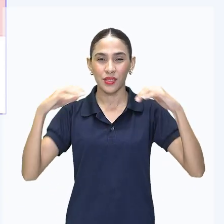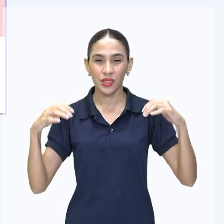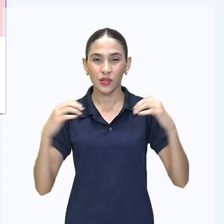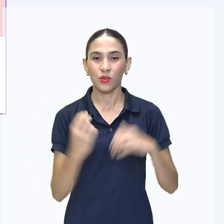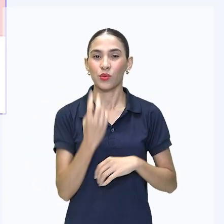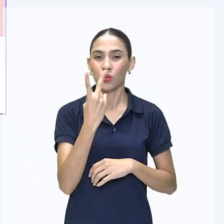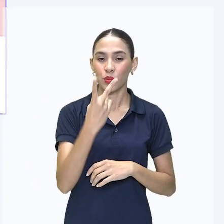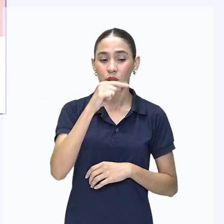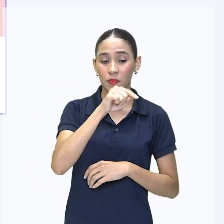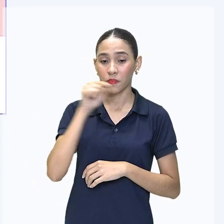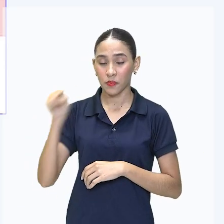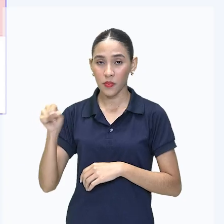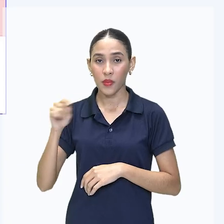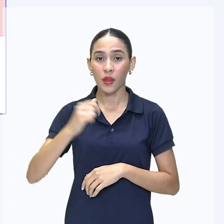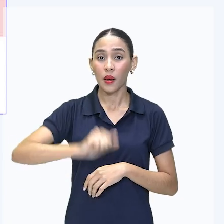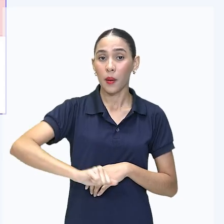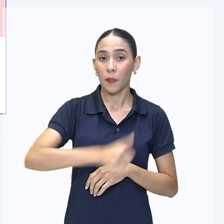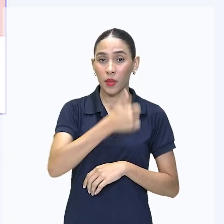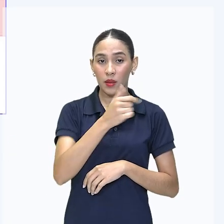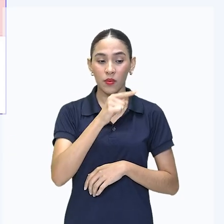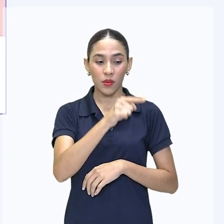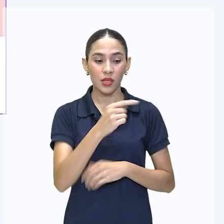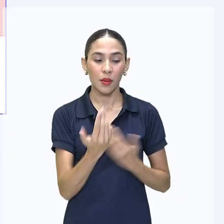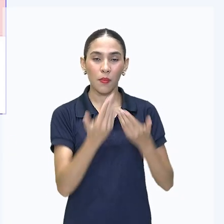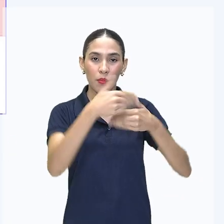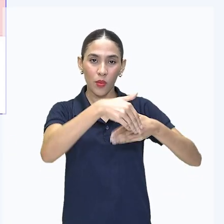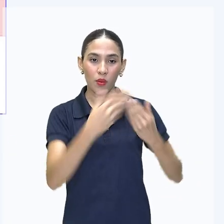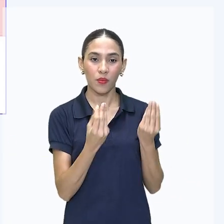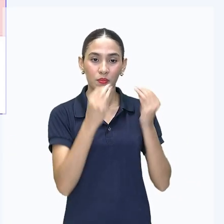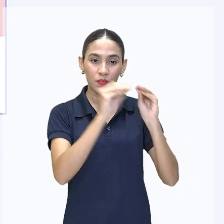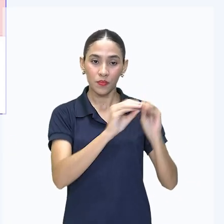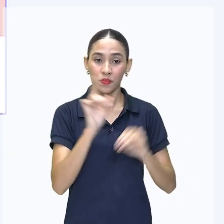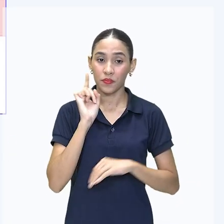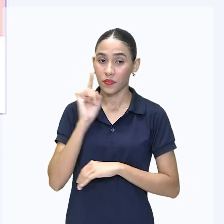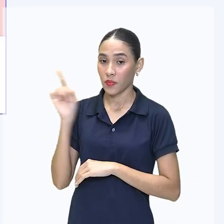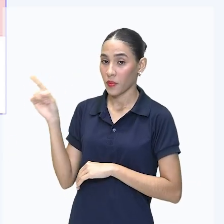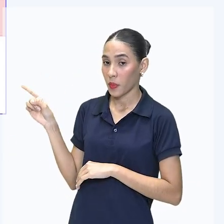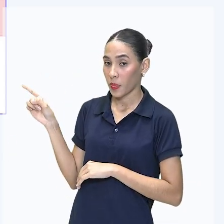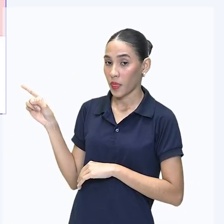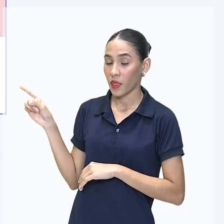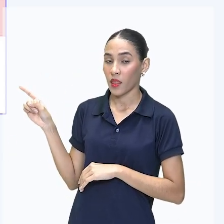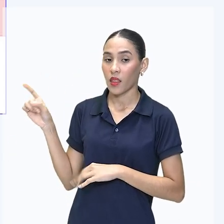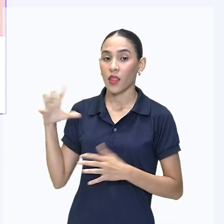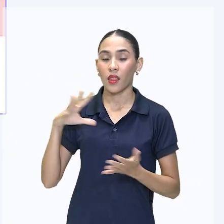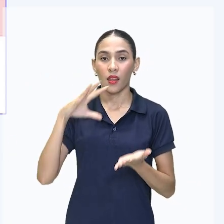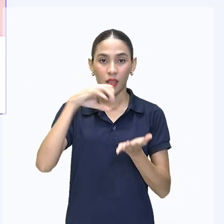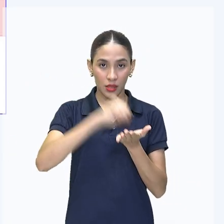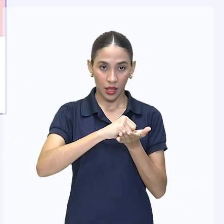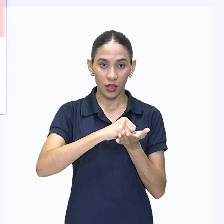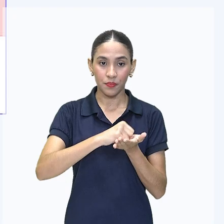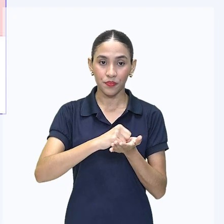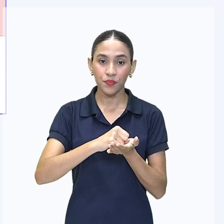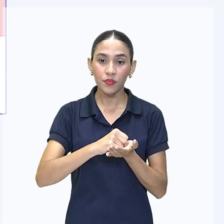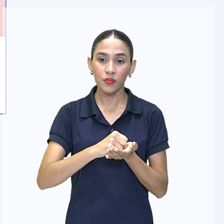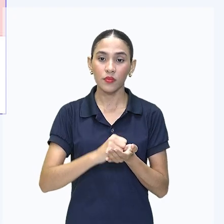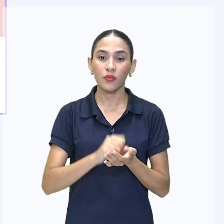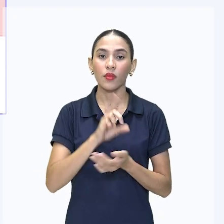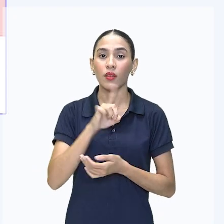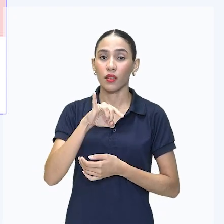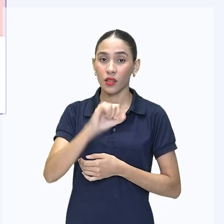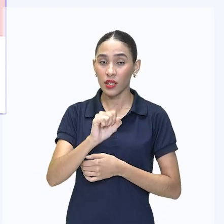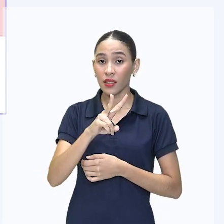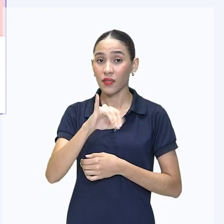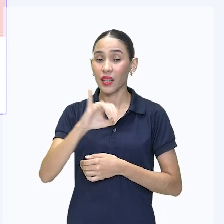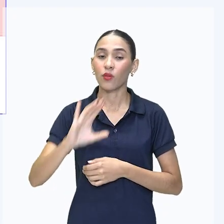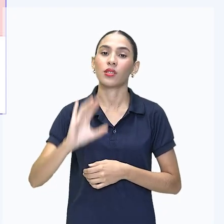em 2 pequenas etapas. Primeiro, você adiciona uma avaliação para quê? Para cadastrá-la na